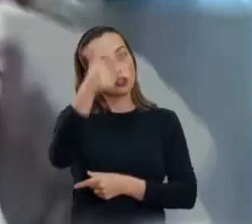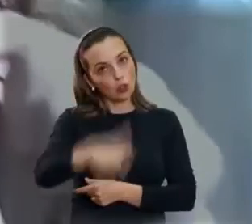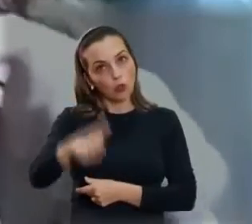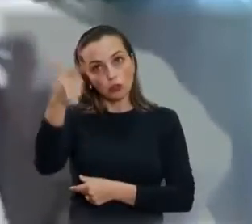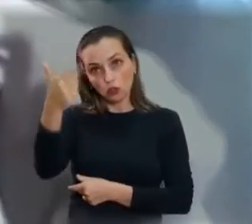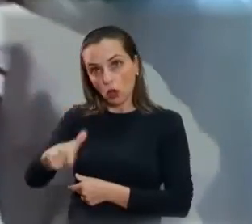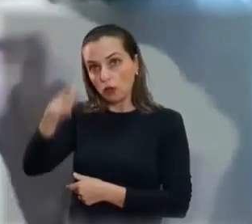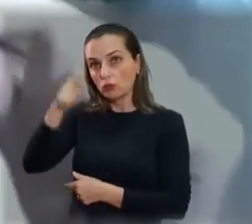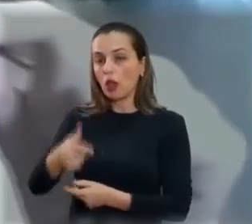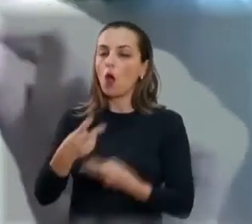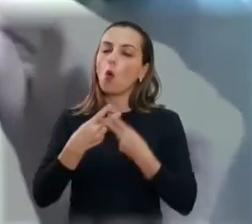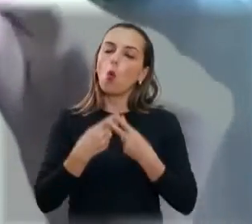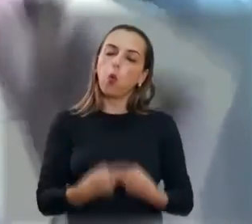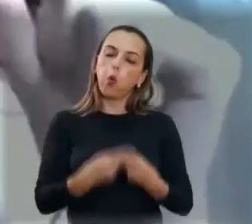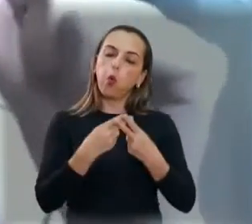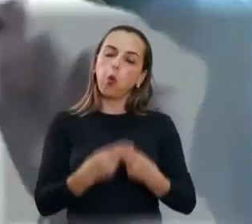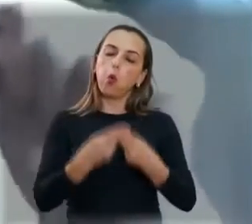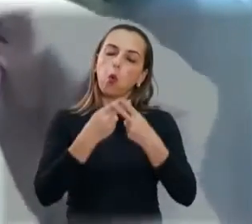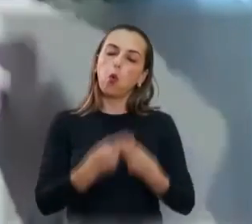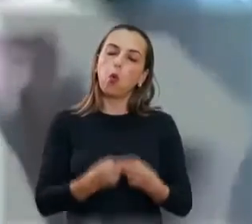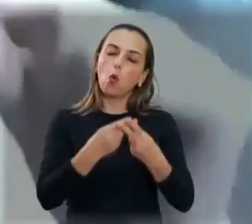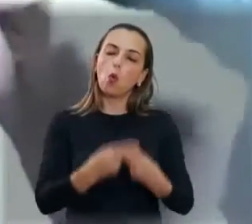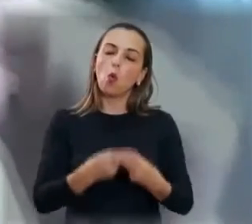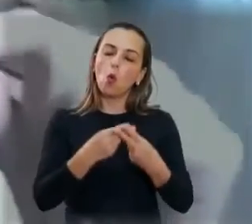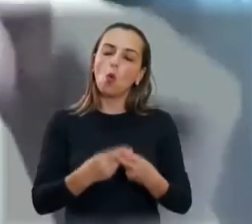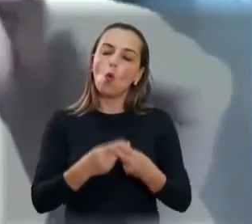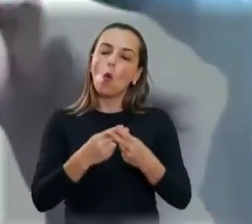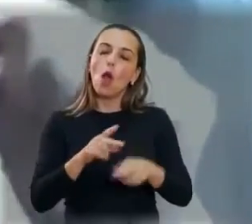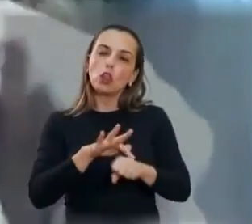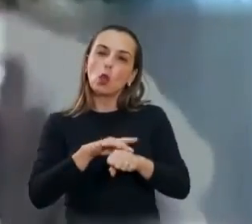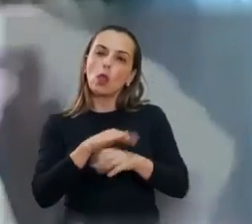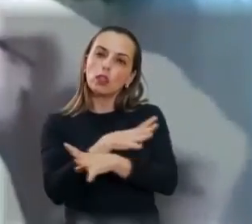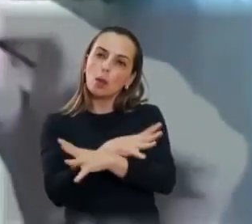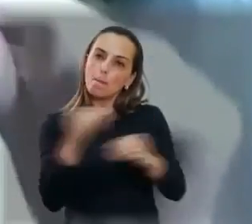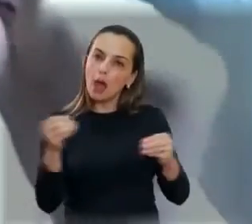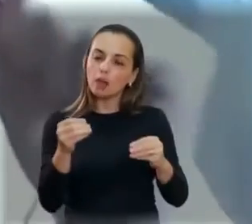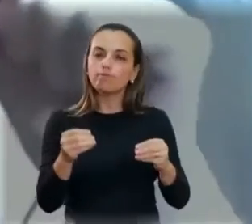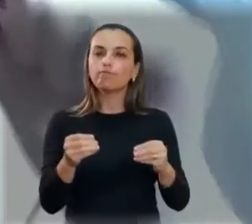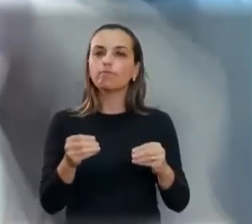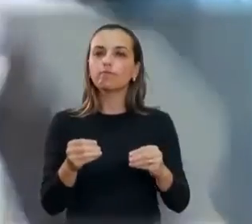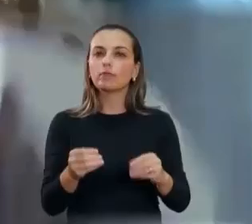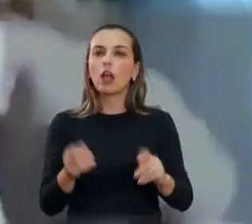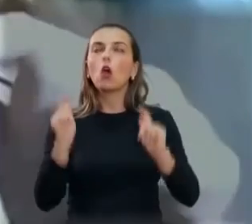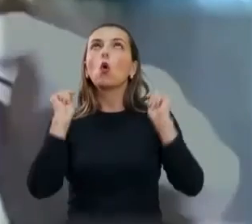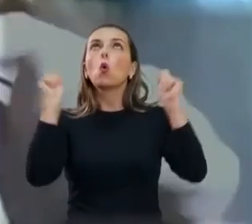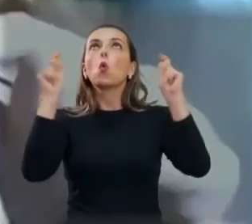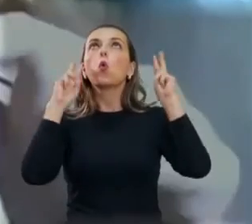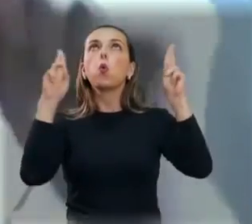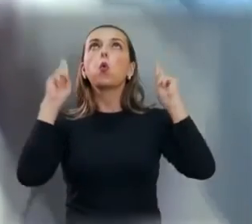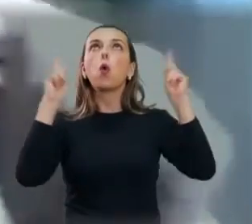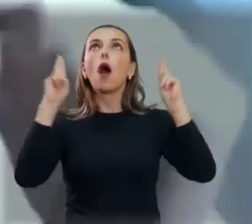pouquinho mais de paciência, vamos superar isso. Viva as mulheres brasileiras pela